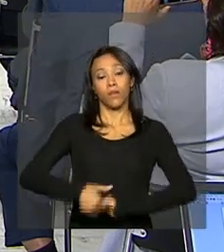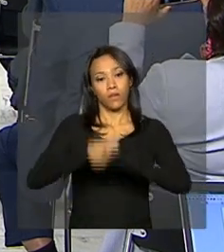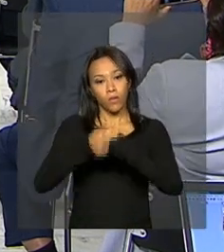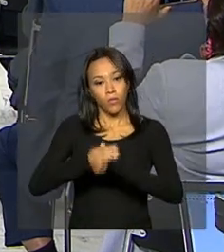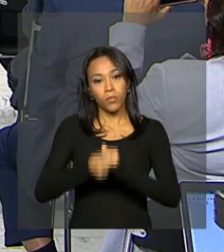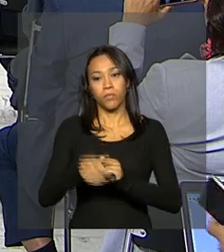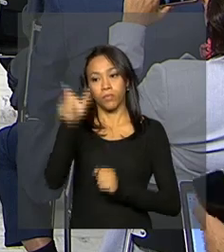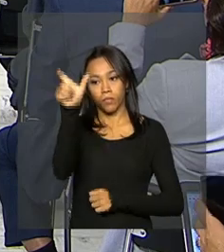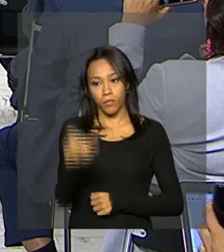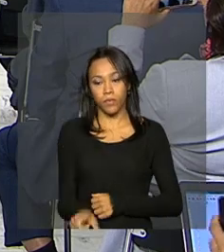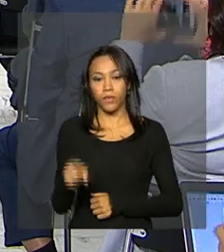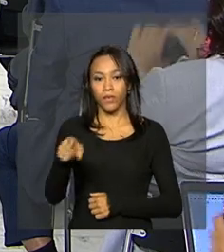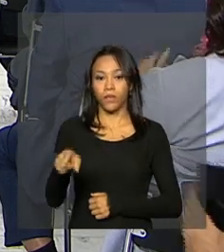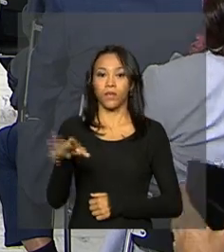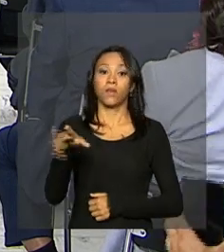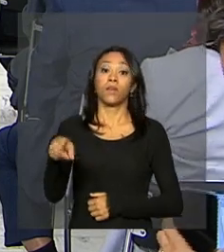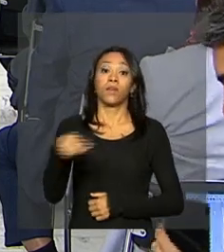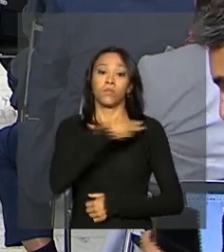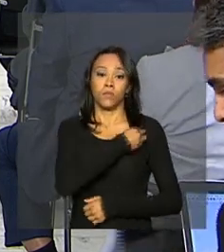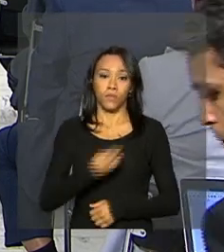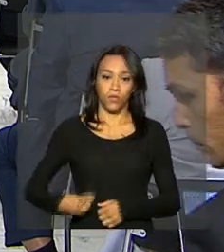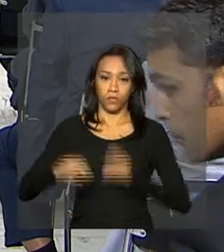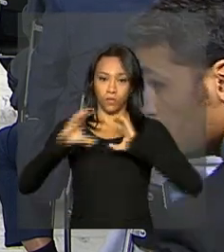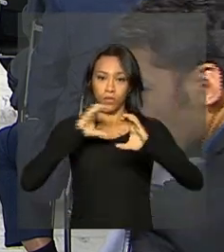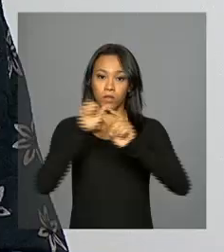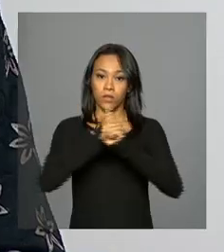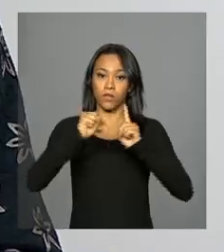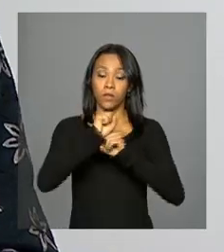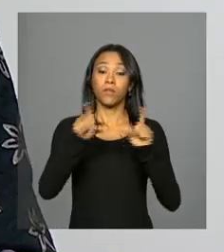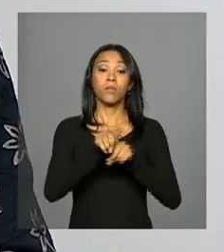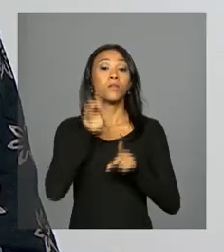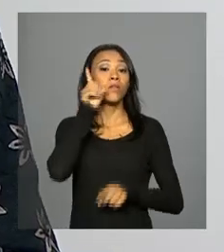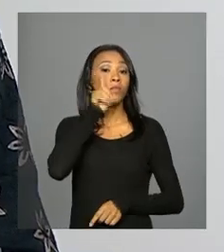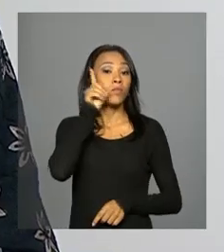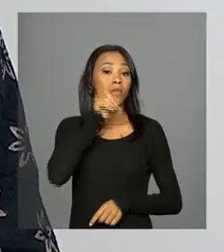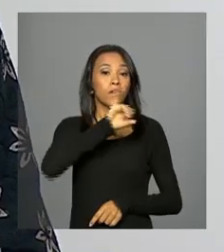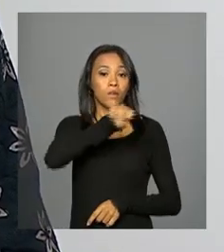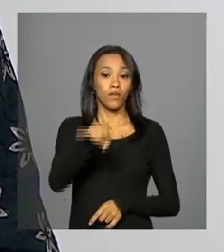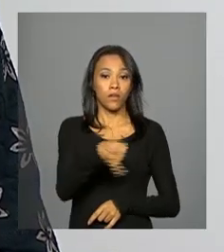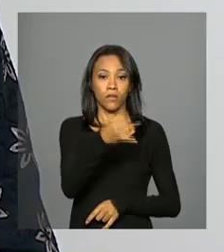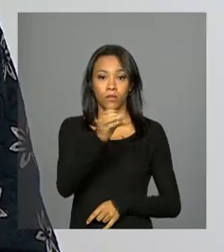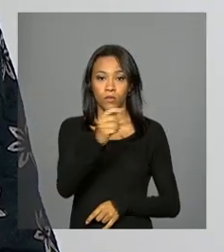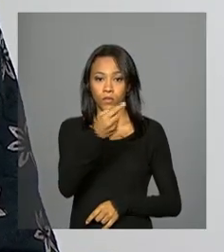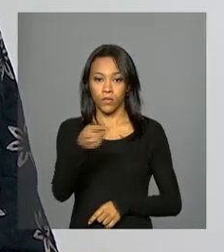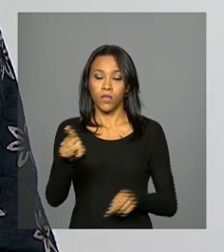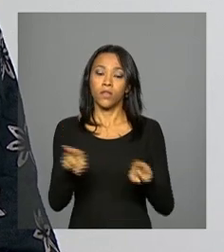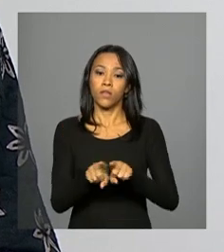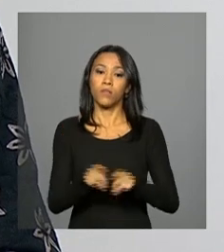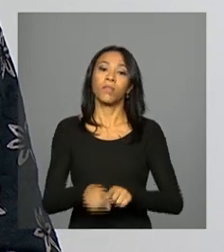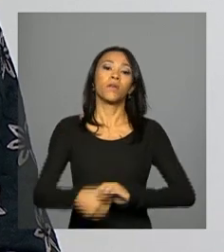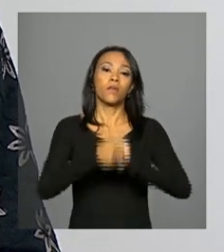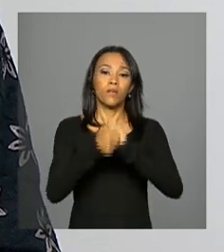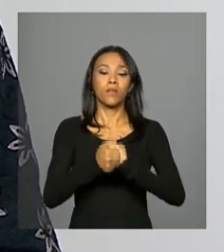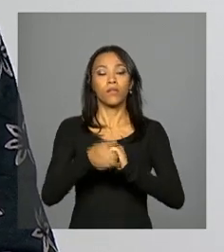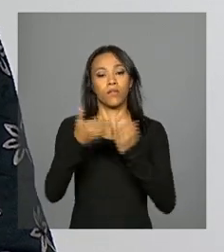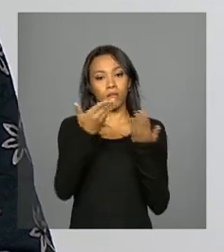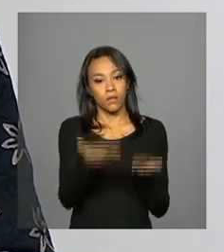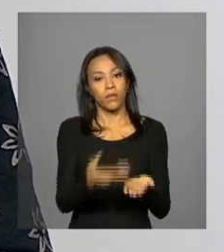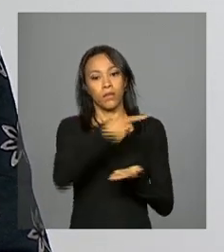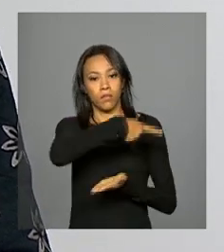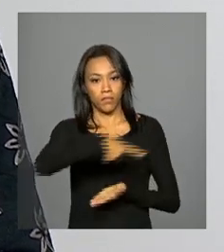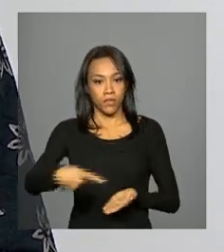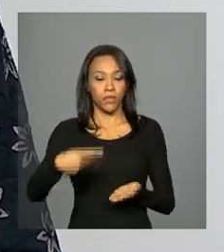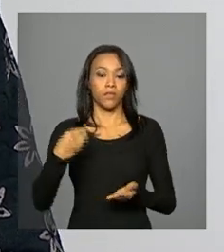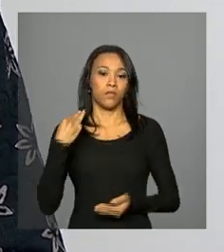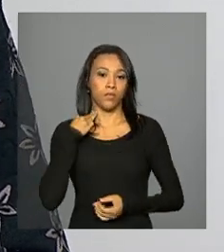de Comunicação Social. Cumprimentar aqui o deputado Zé Rocha, cumprimentar a presidente da Caixa, Miriam